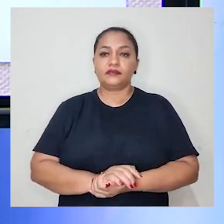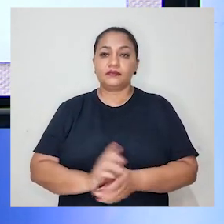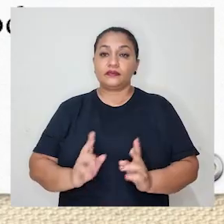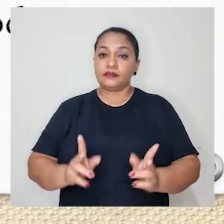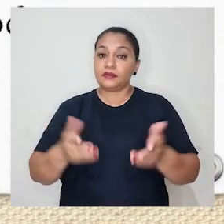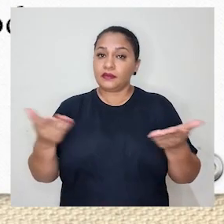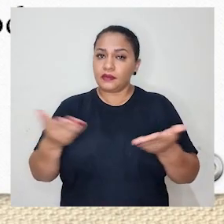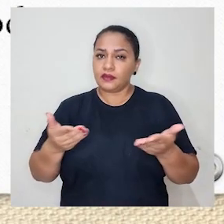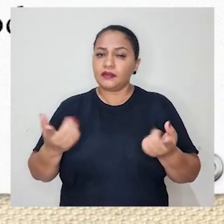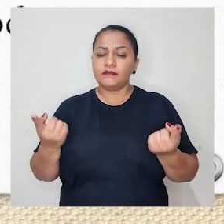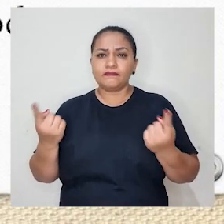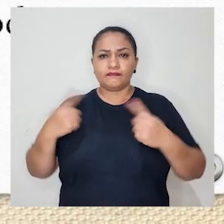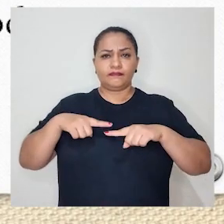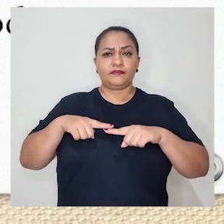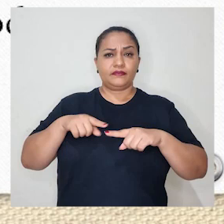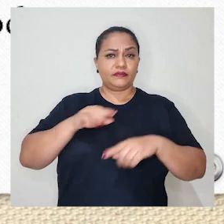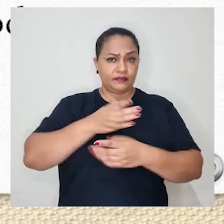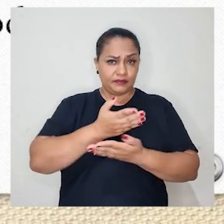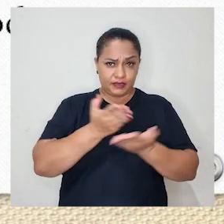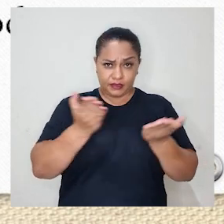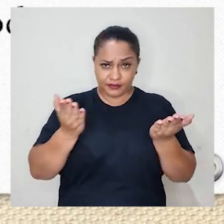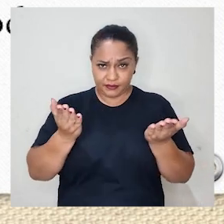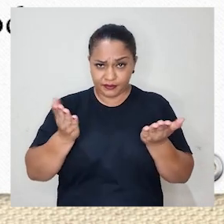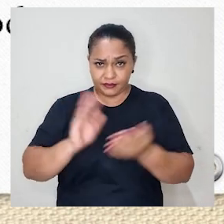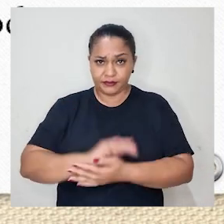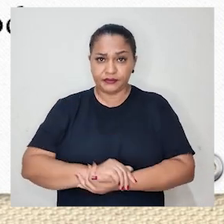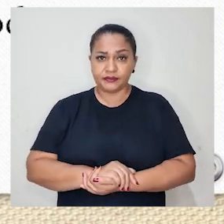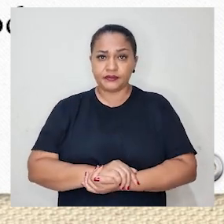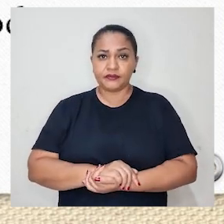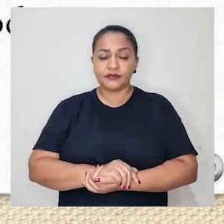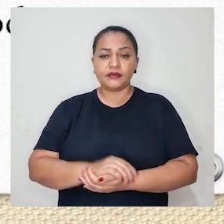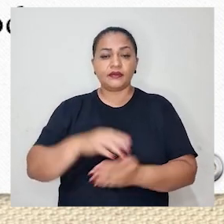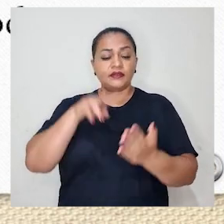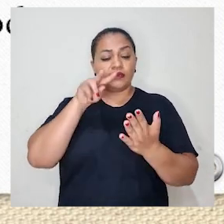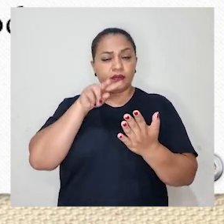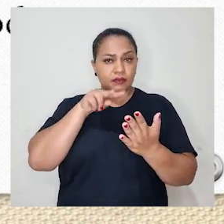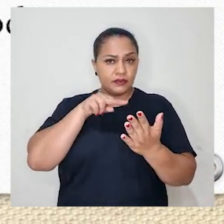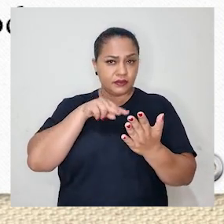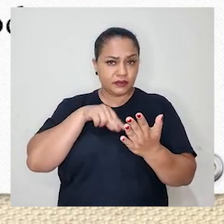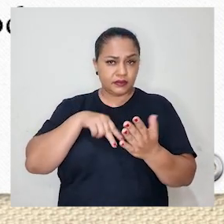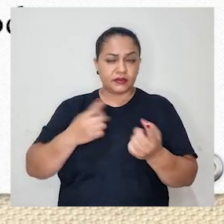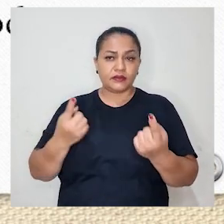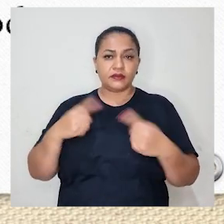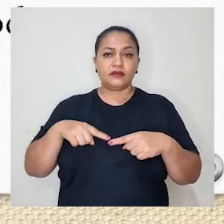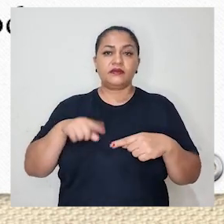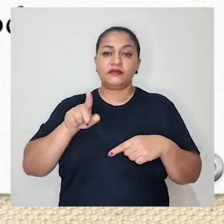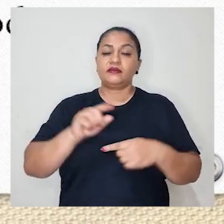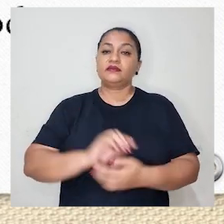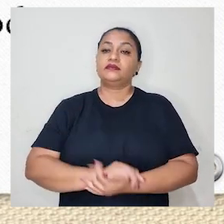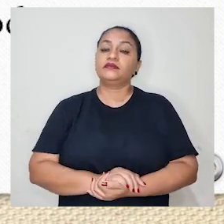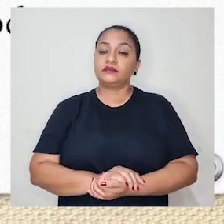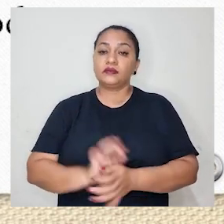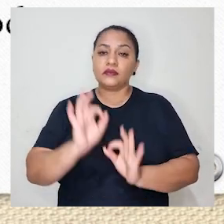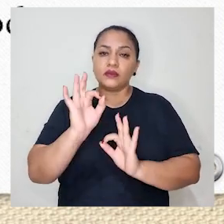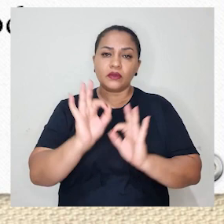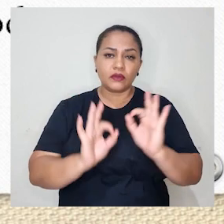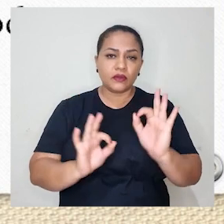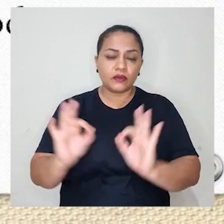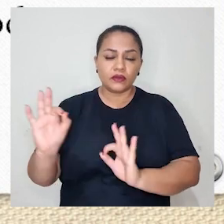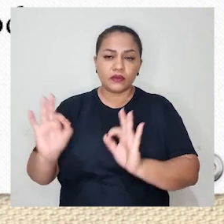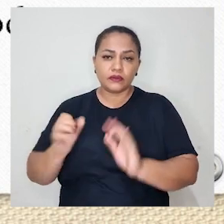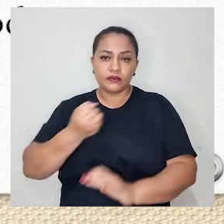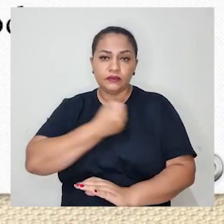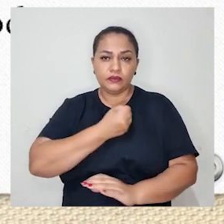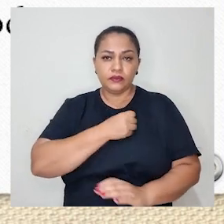continuando. Agora, pessoal, eu tenho um desafio para vocês. Vamos ler o desafio, então. Organize